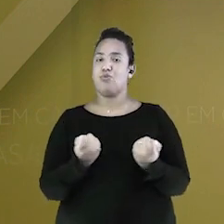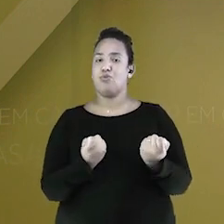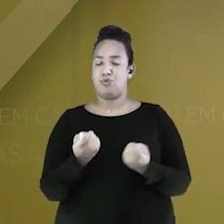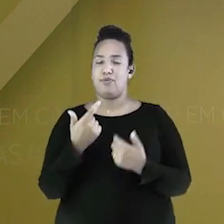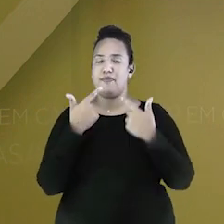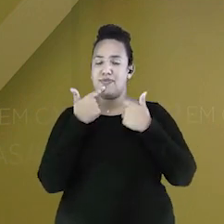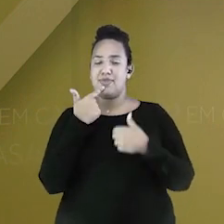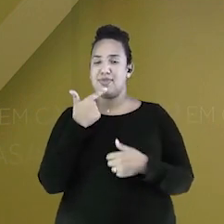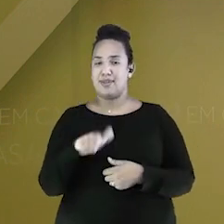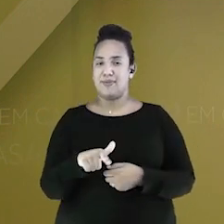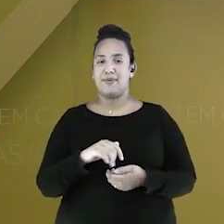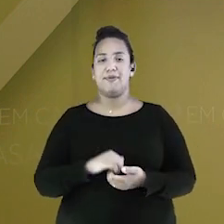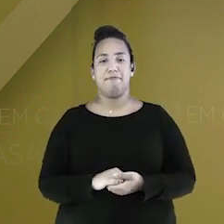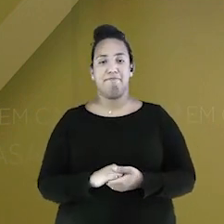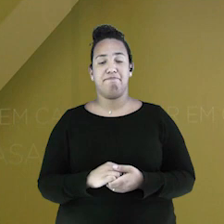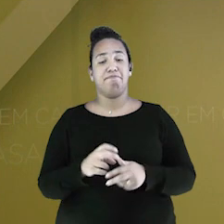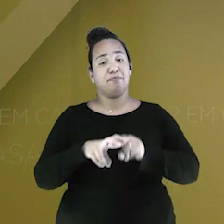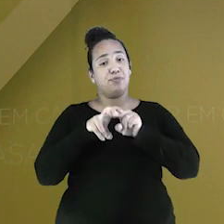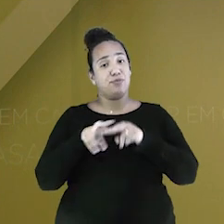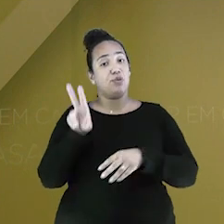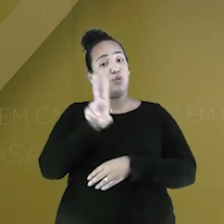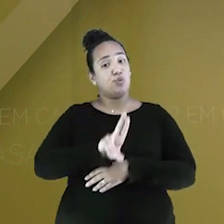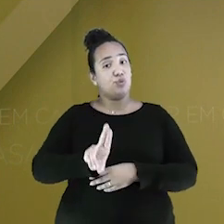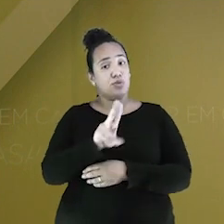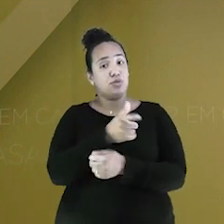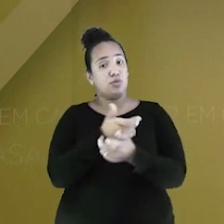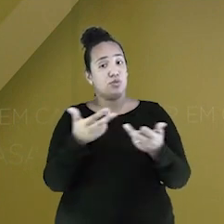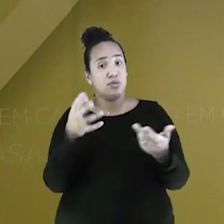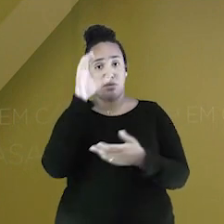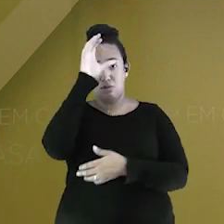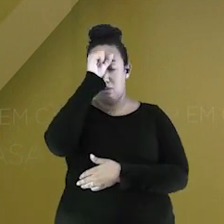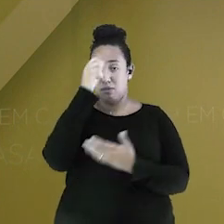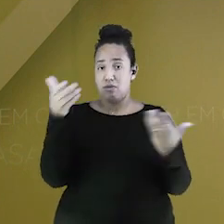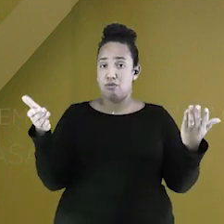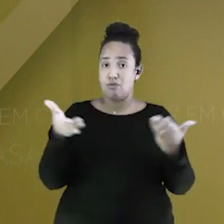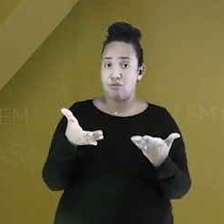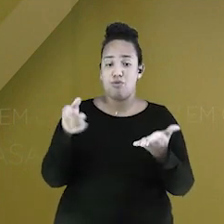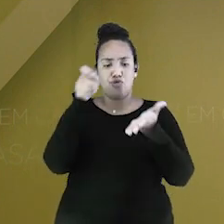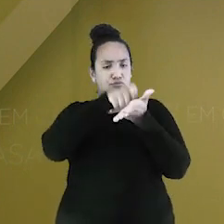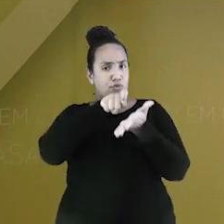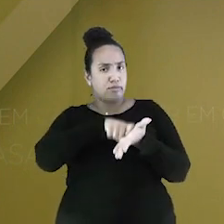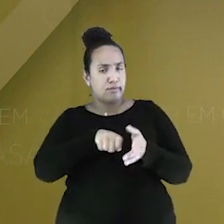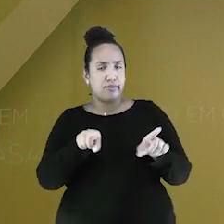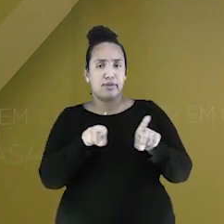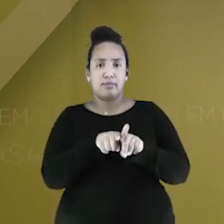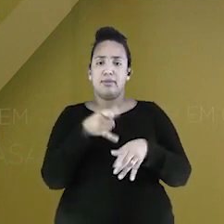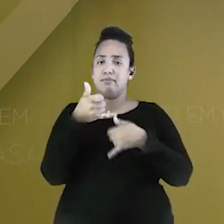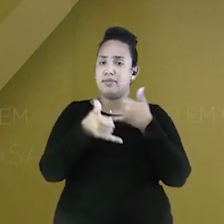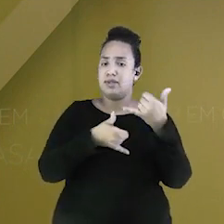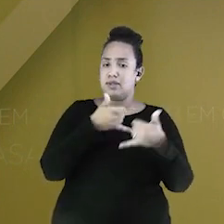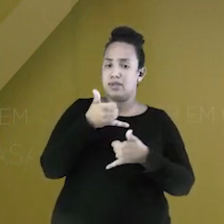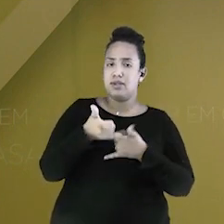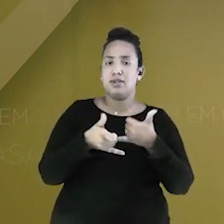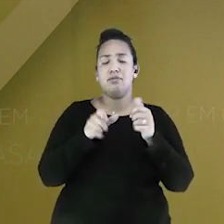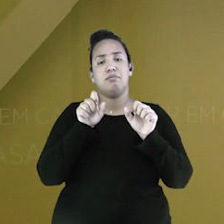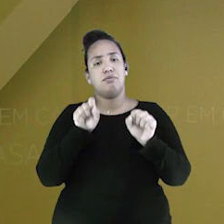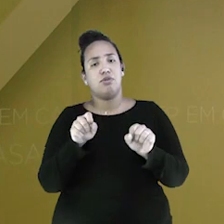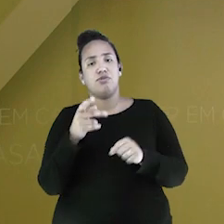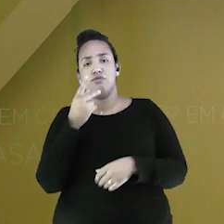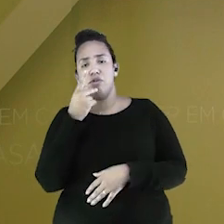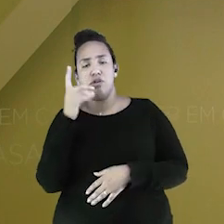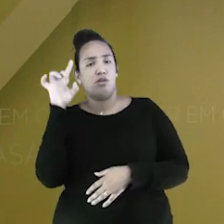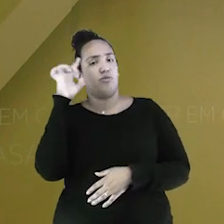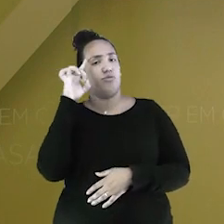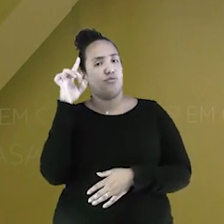Façam anotações. Brinquem com os possessivos. Falem de posse no dia a dia. Usem o his,